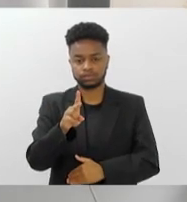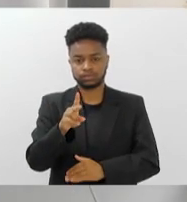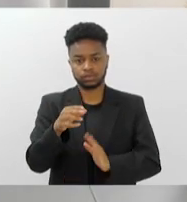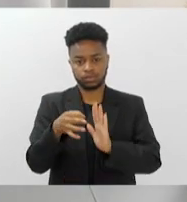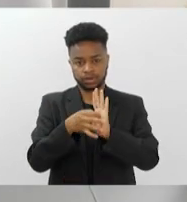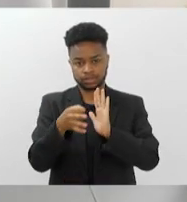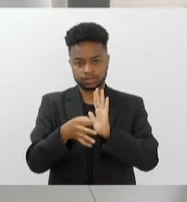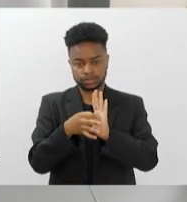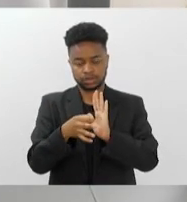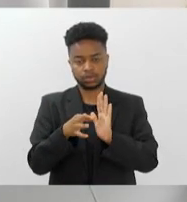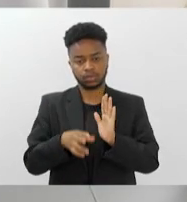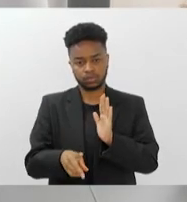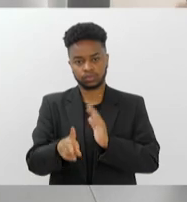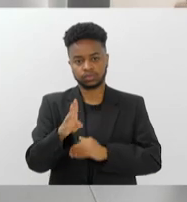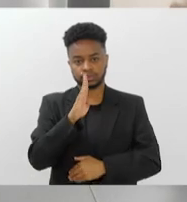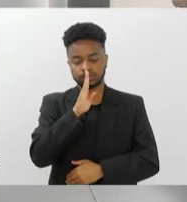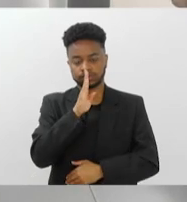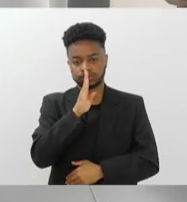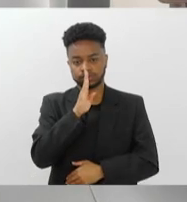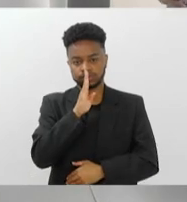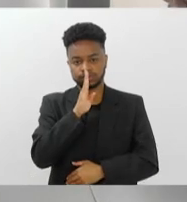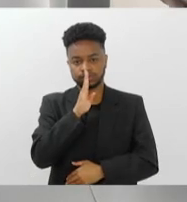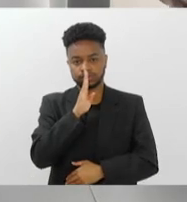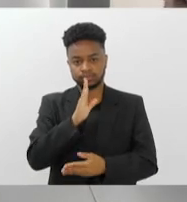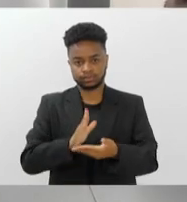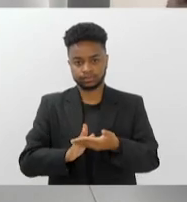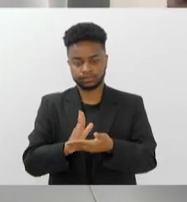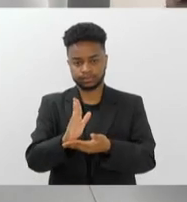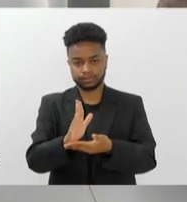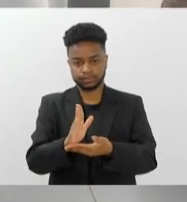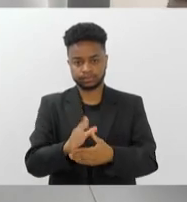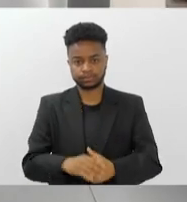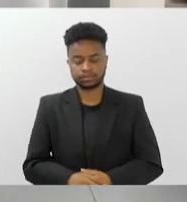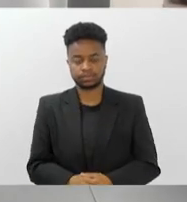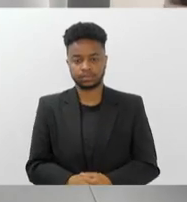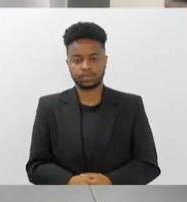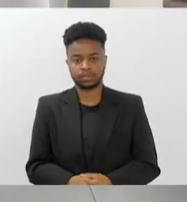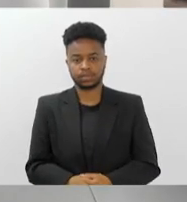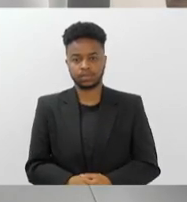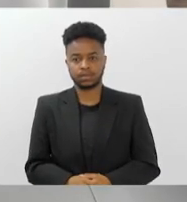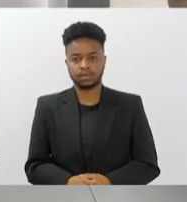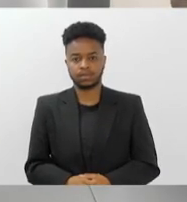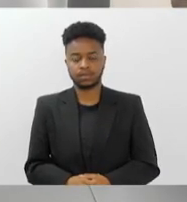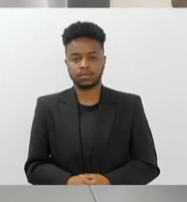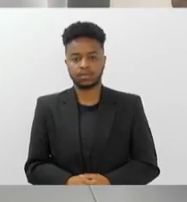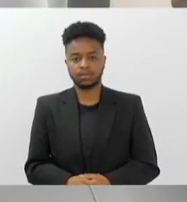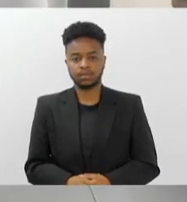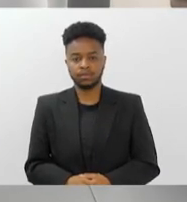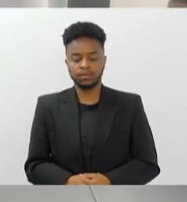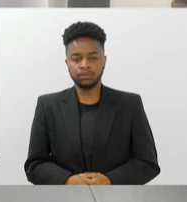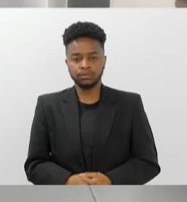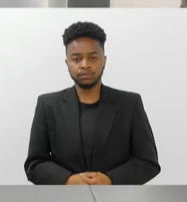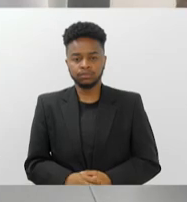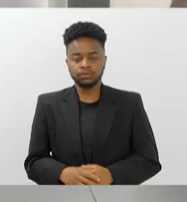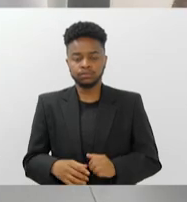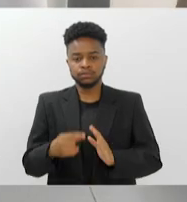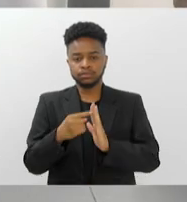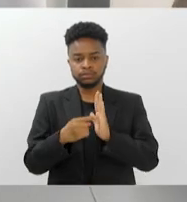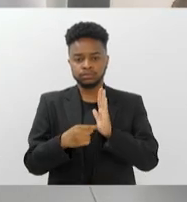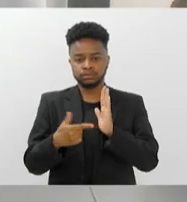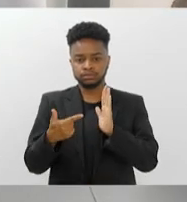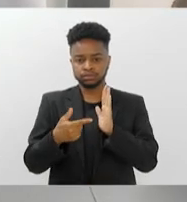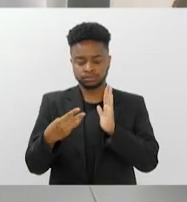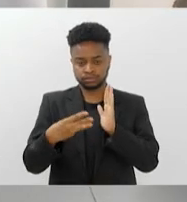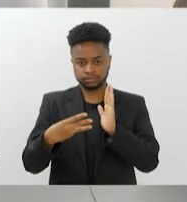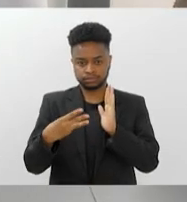deputado Amorim, permaneçam como estão. Aprovado. 3 da pauta de relatoria da